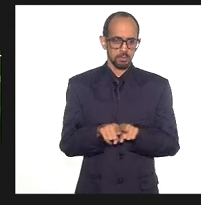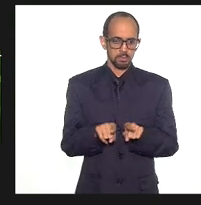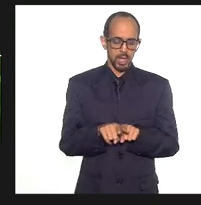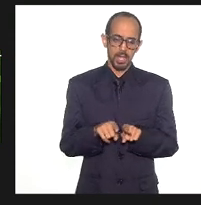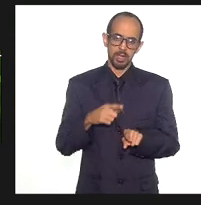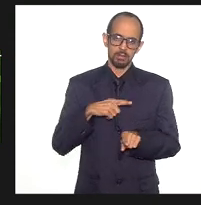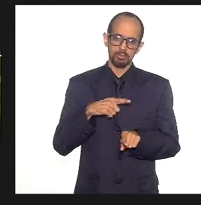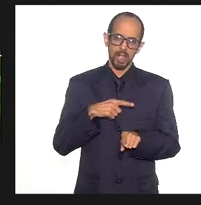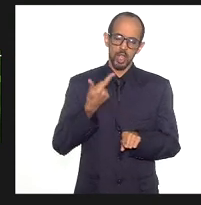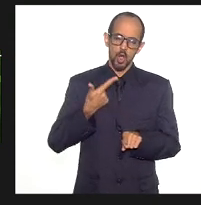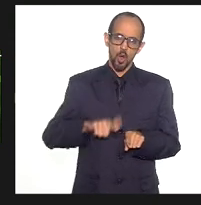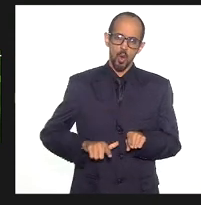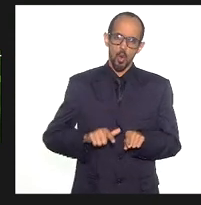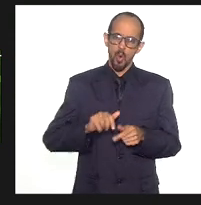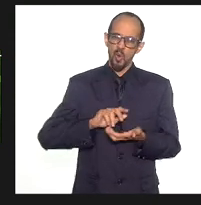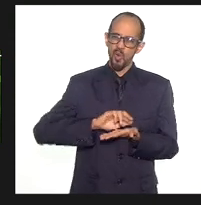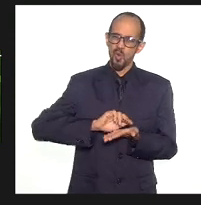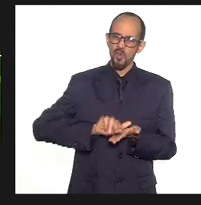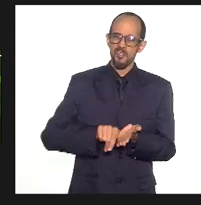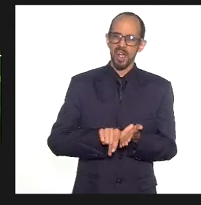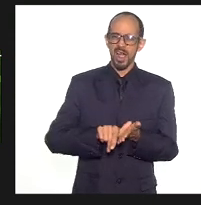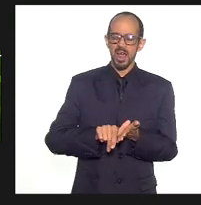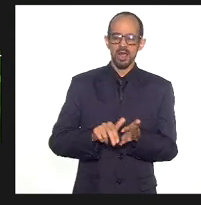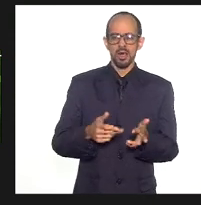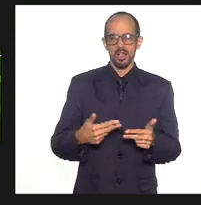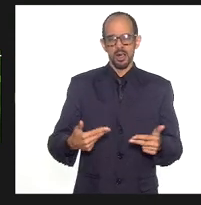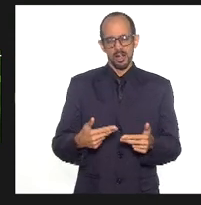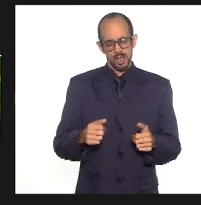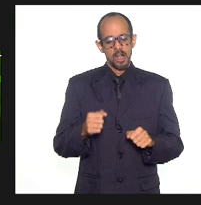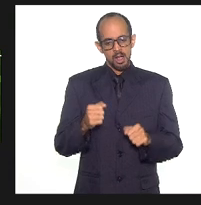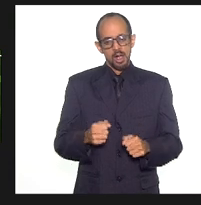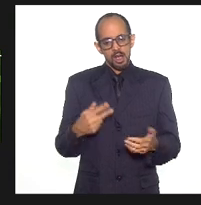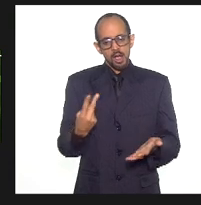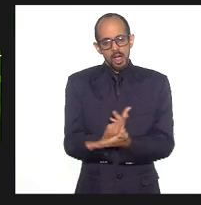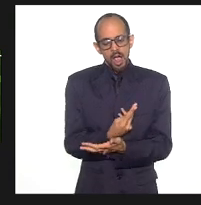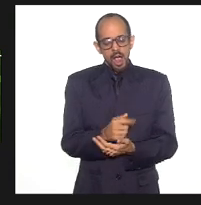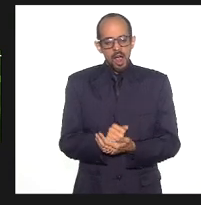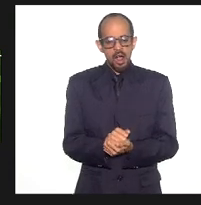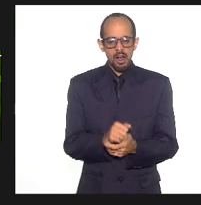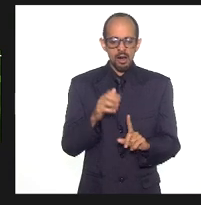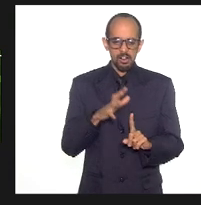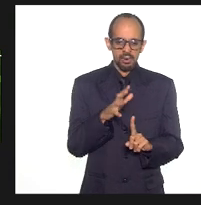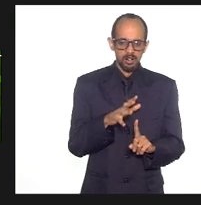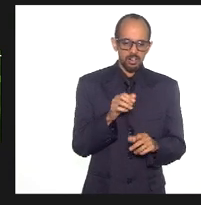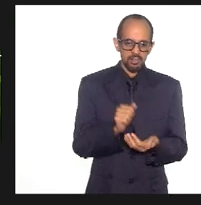impactem na previsibilidade desta receita.